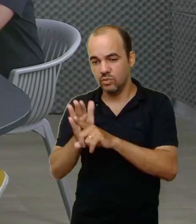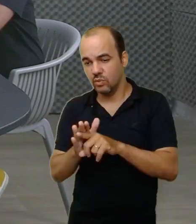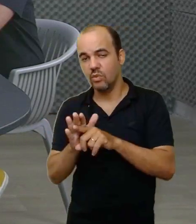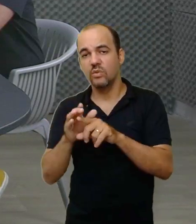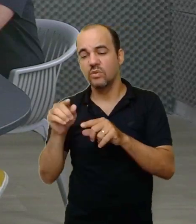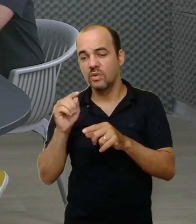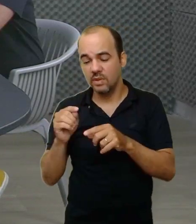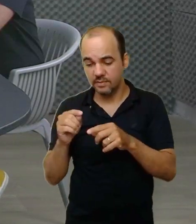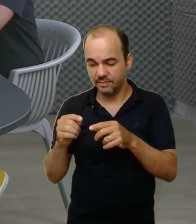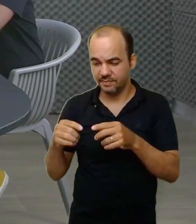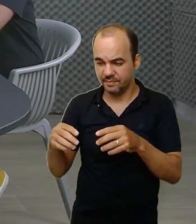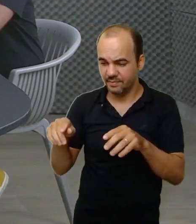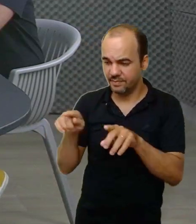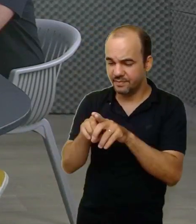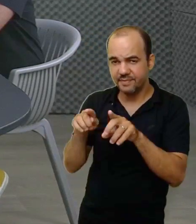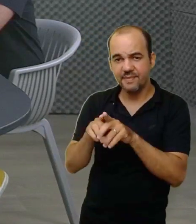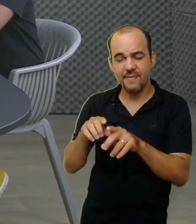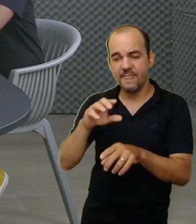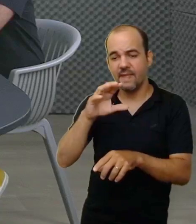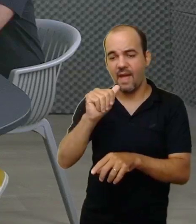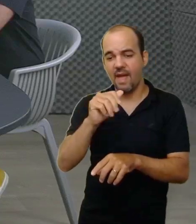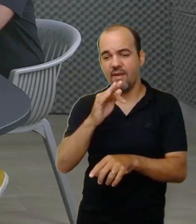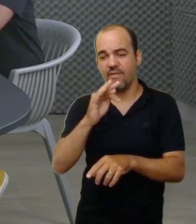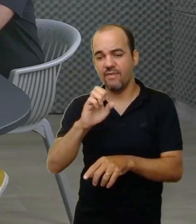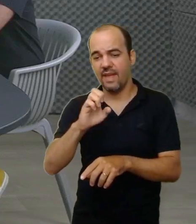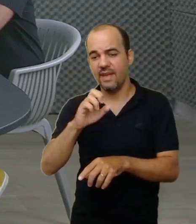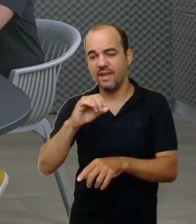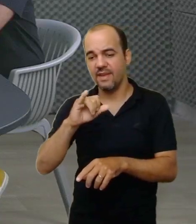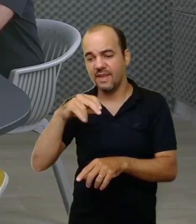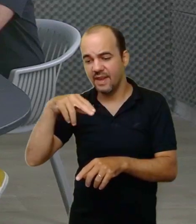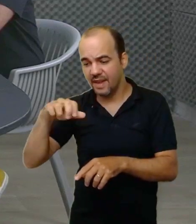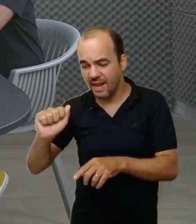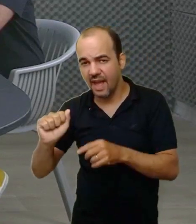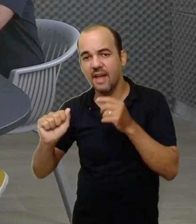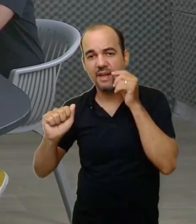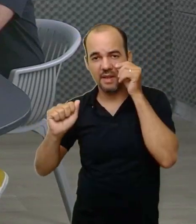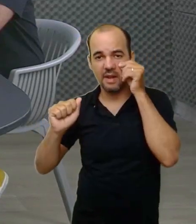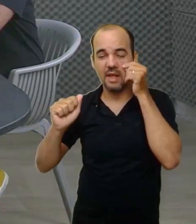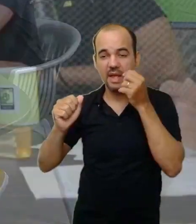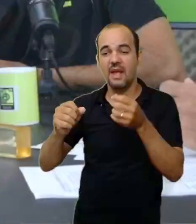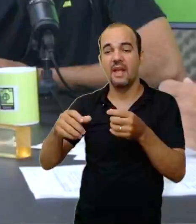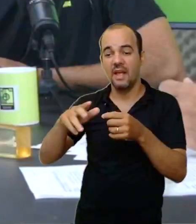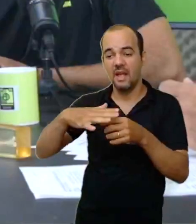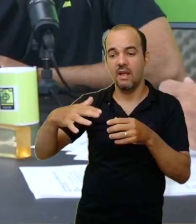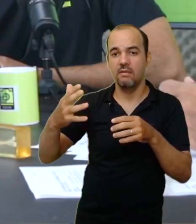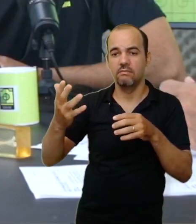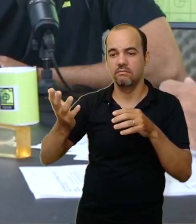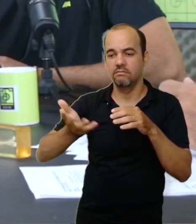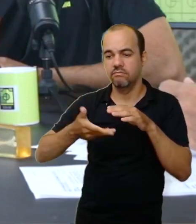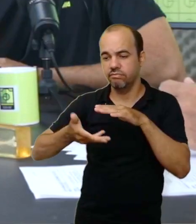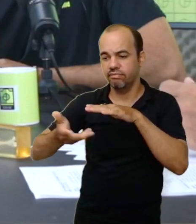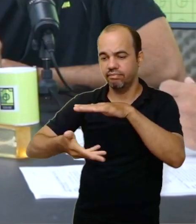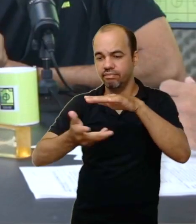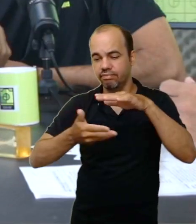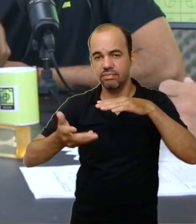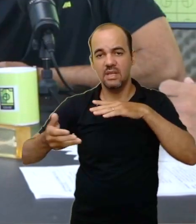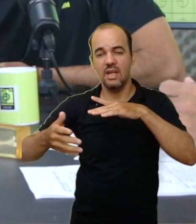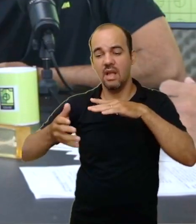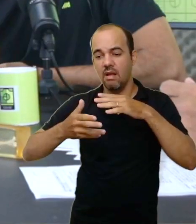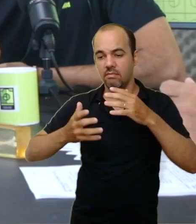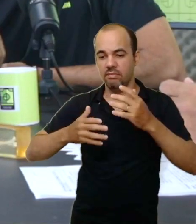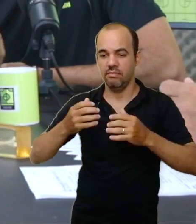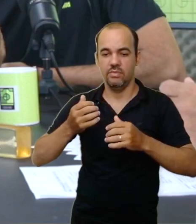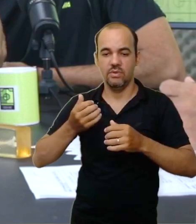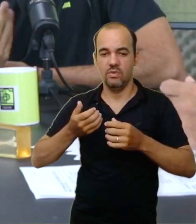cafeína, que é jogado, né? verdade. Que é jogado porque a cafeína acelera de alguma forma algum